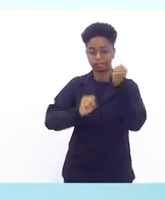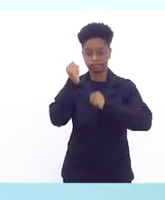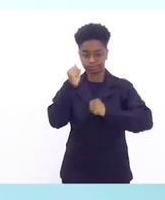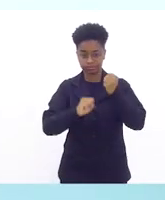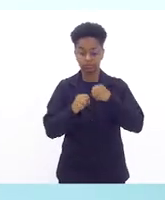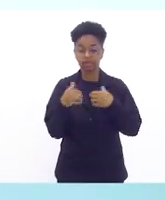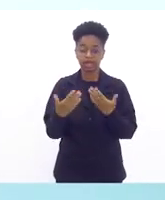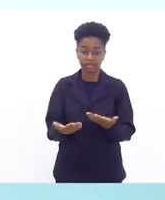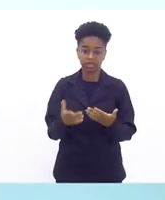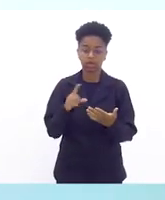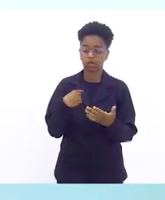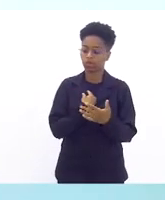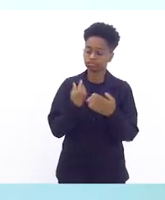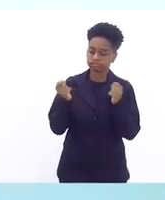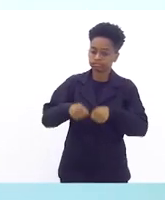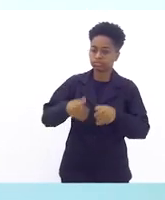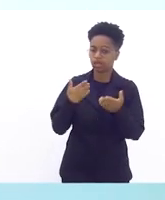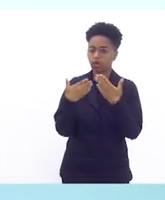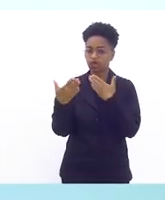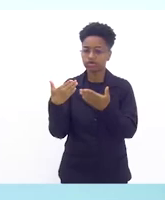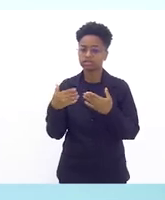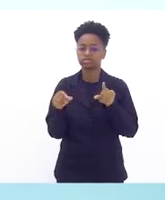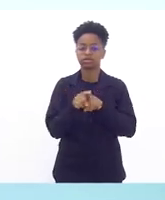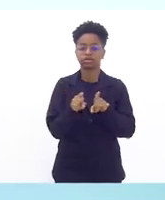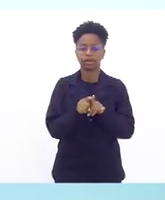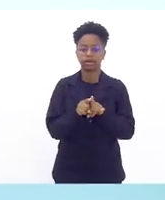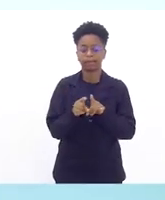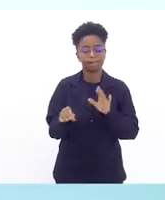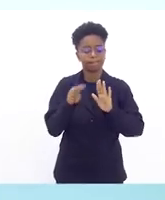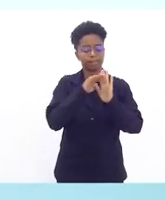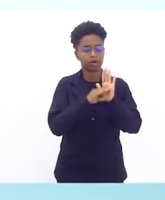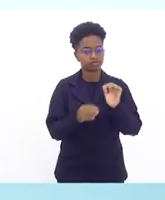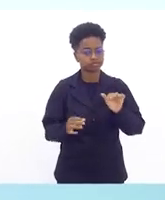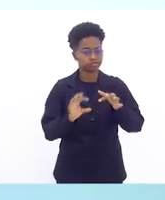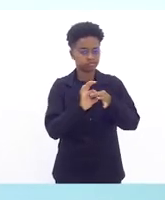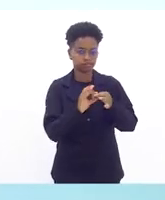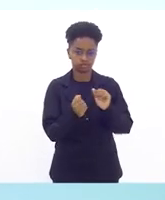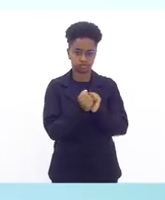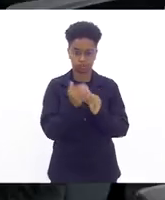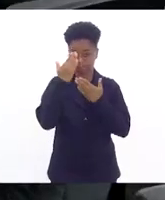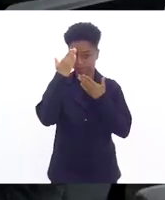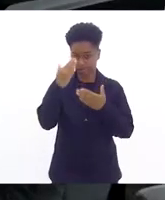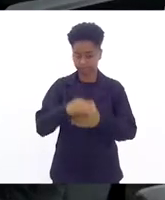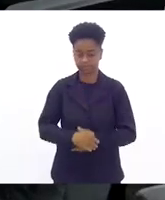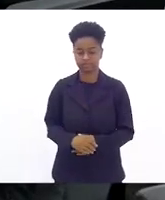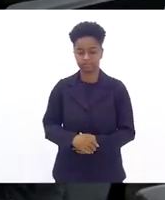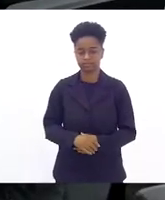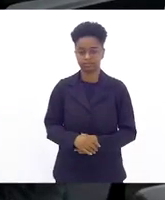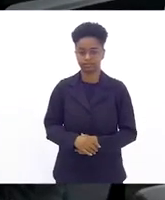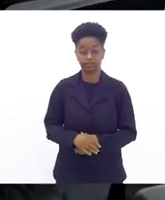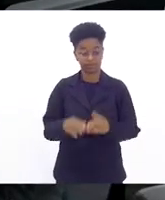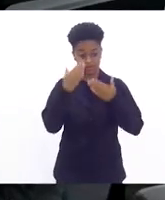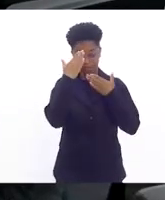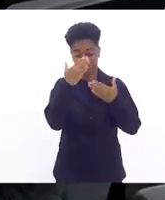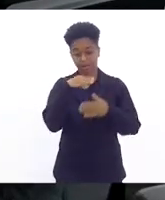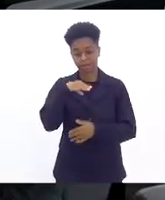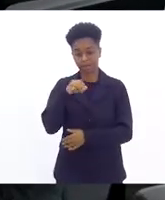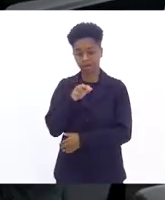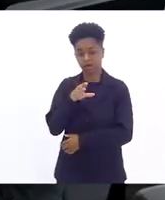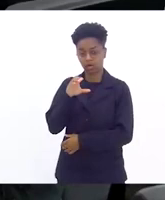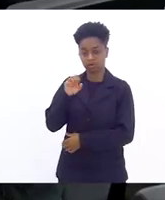a gente pode conversar e a gente formar e construir uma pauta junto era isso muito obrigado isso é bacana Obrigado Dr Marcos